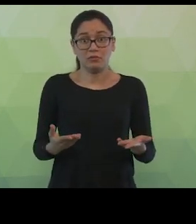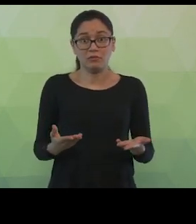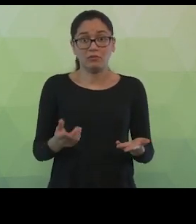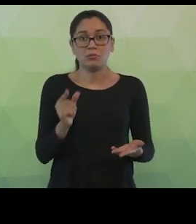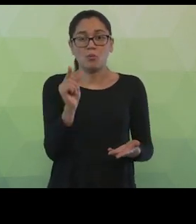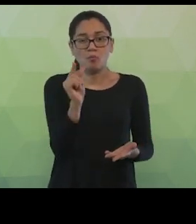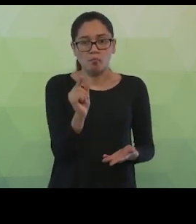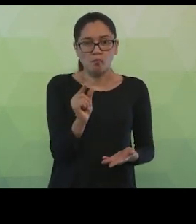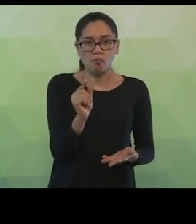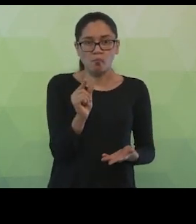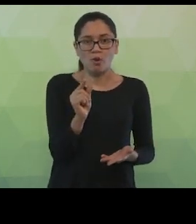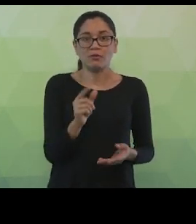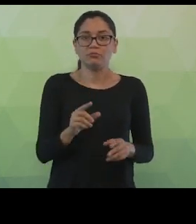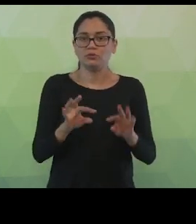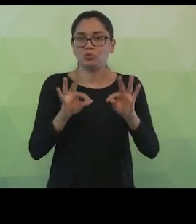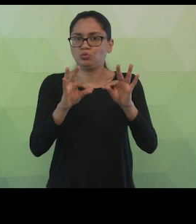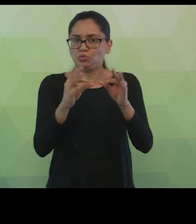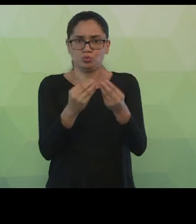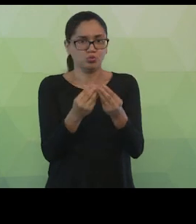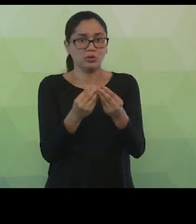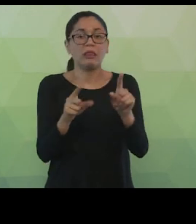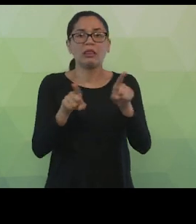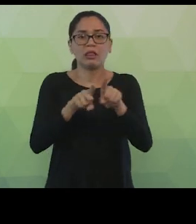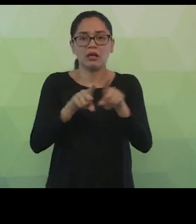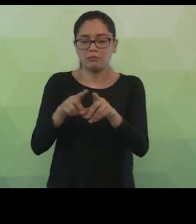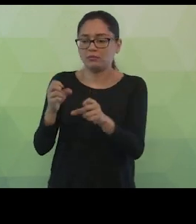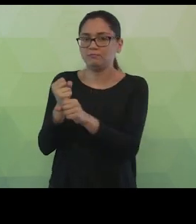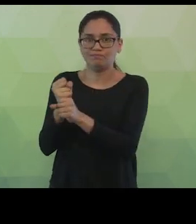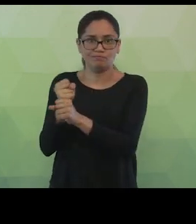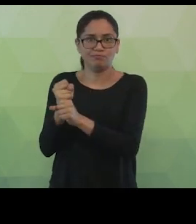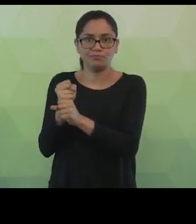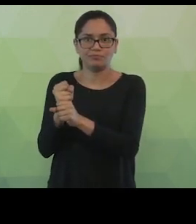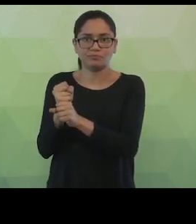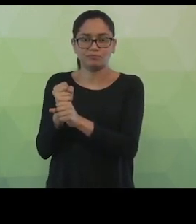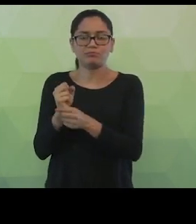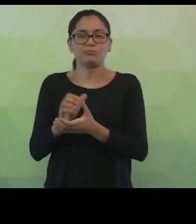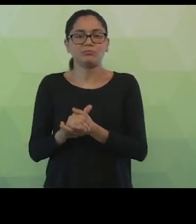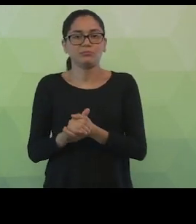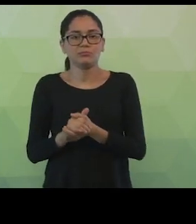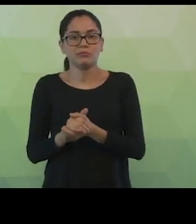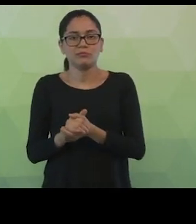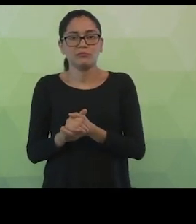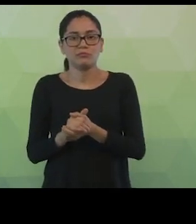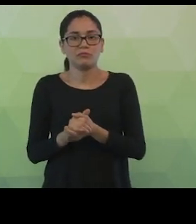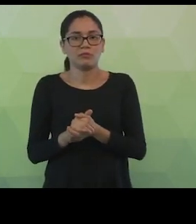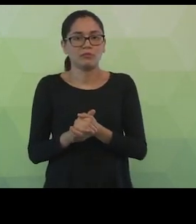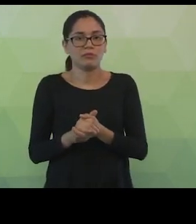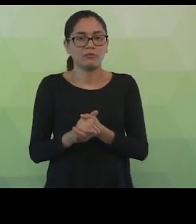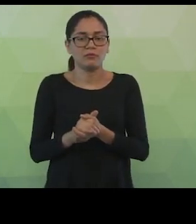também. O mesmo vale para anos, mas se a gente rodar aqui, ele já